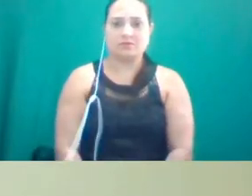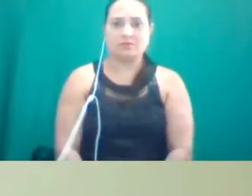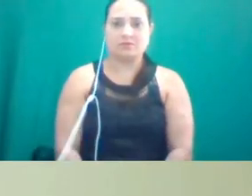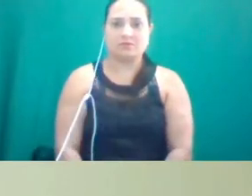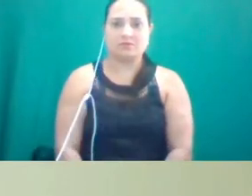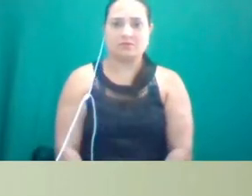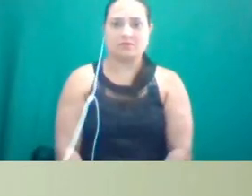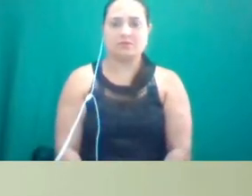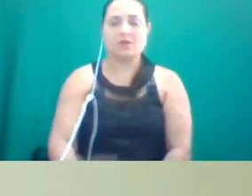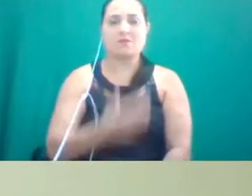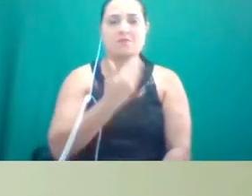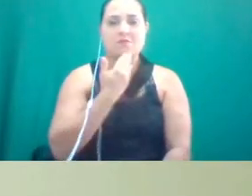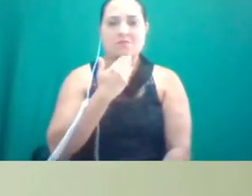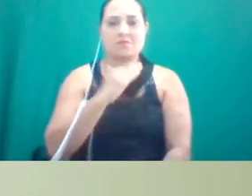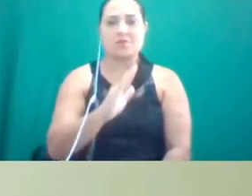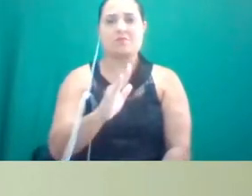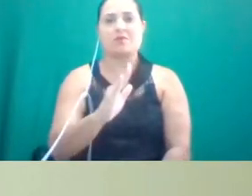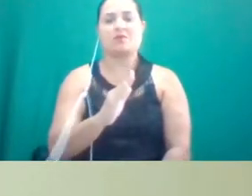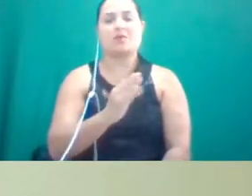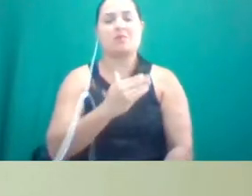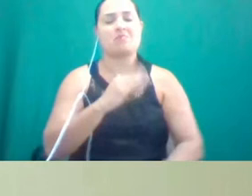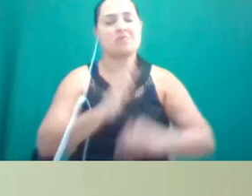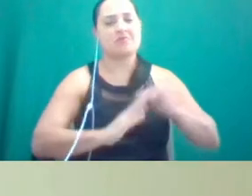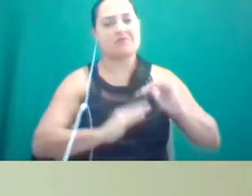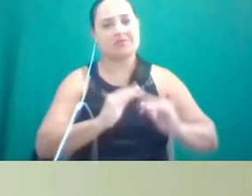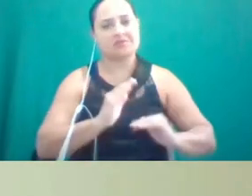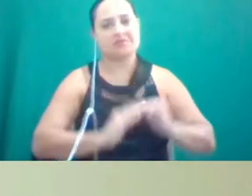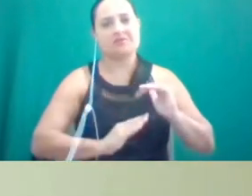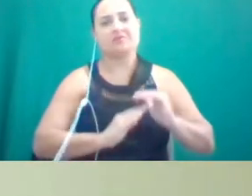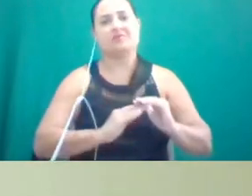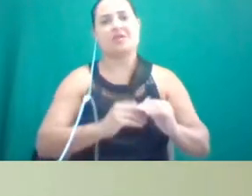legais, observar o código de ética,